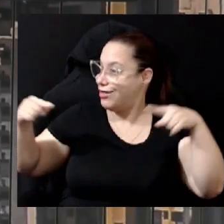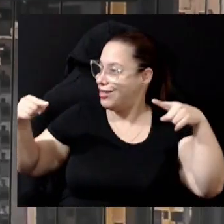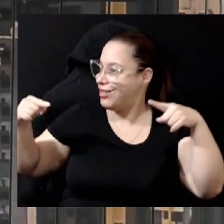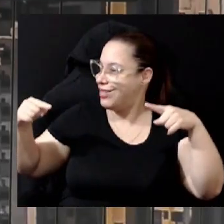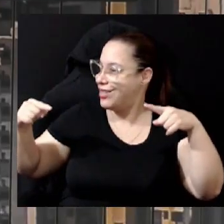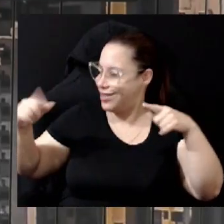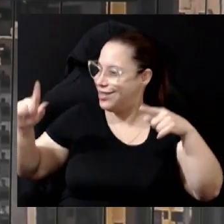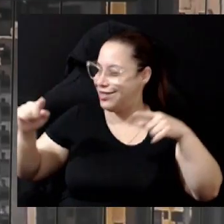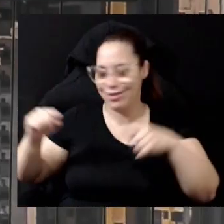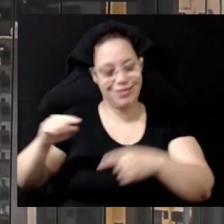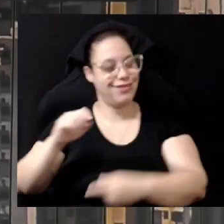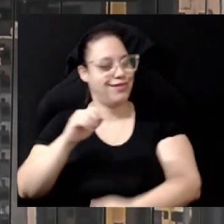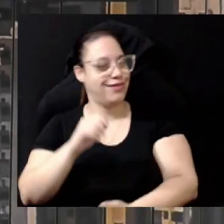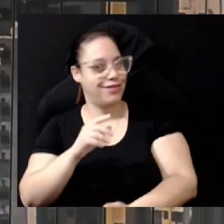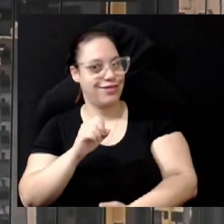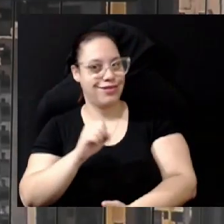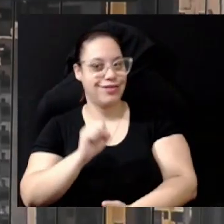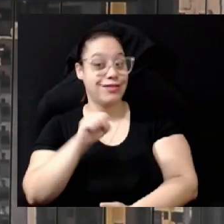eu diria, né?